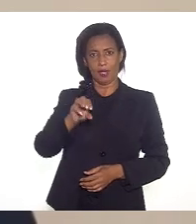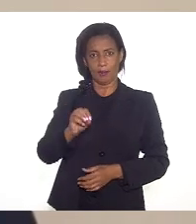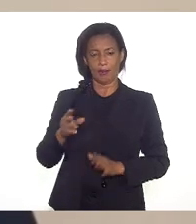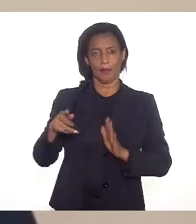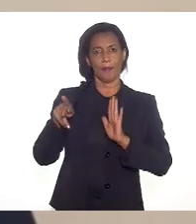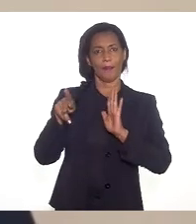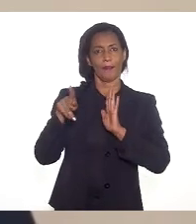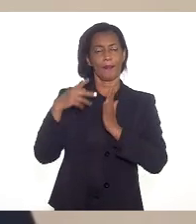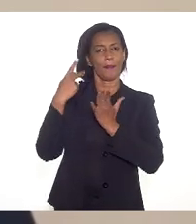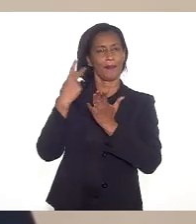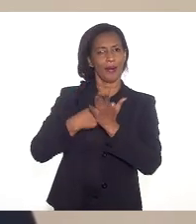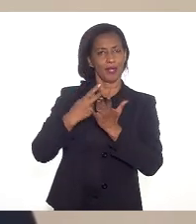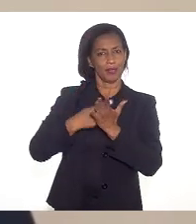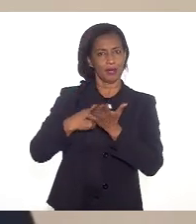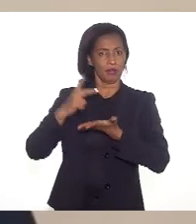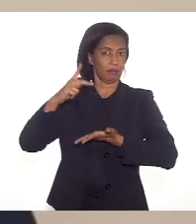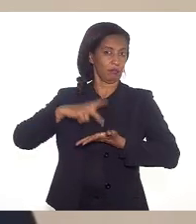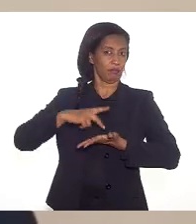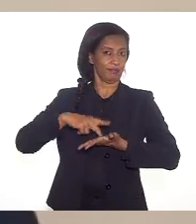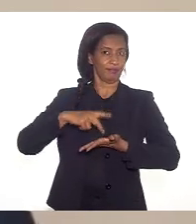parecer pela juridicidade.